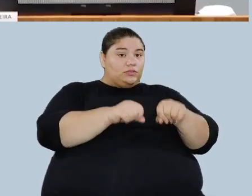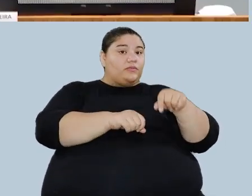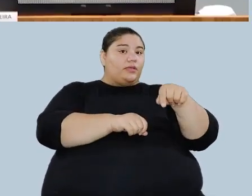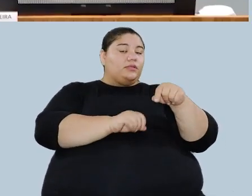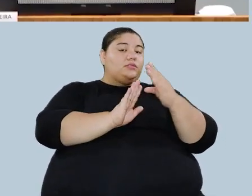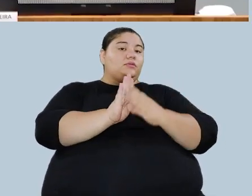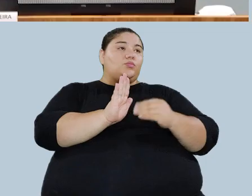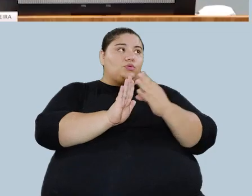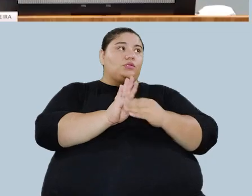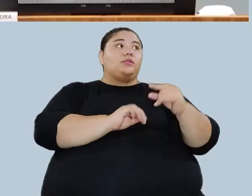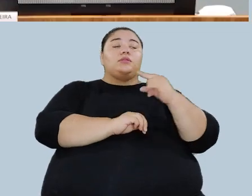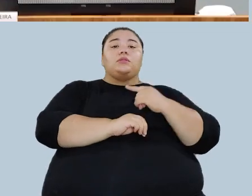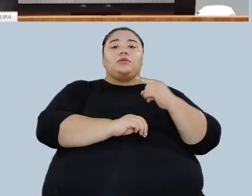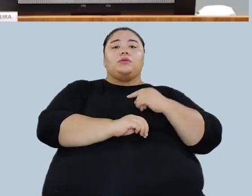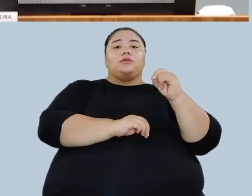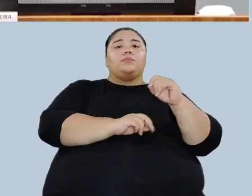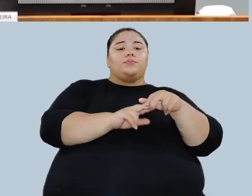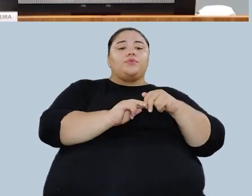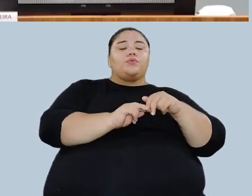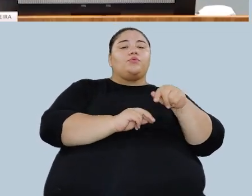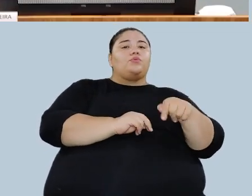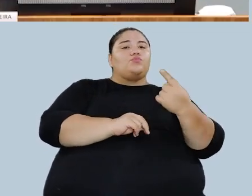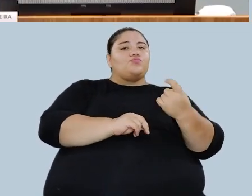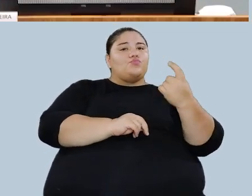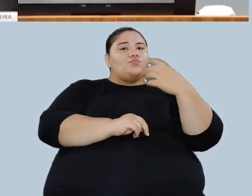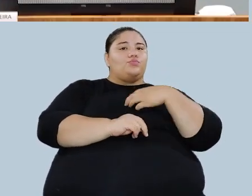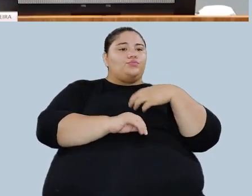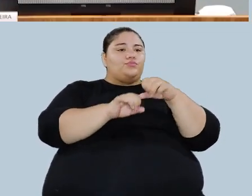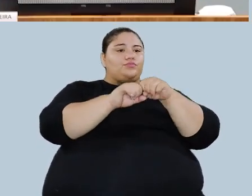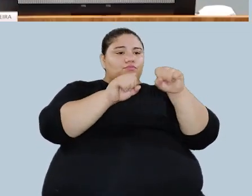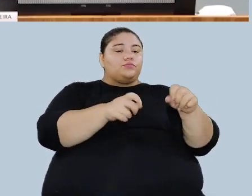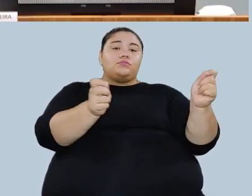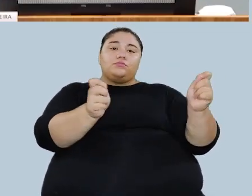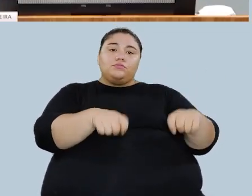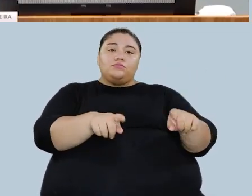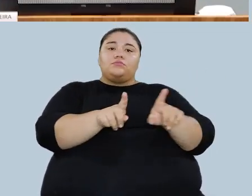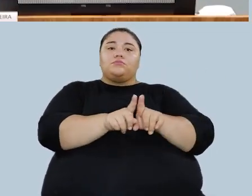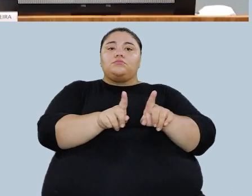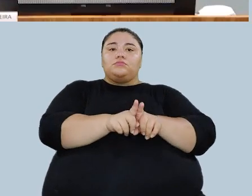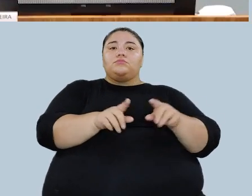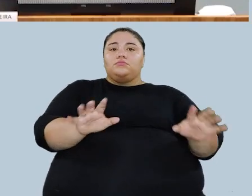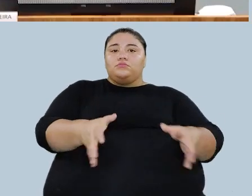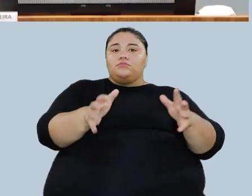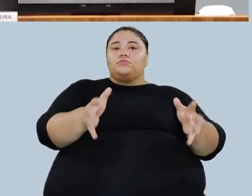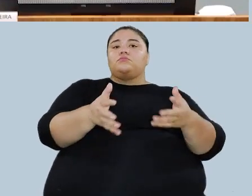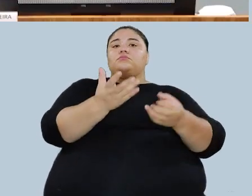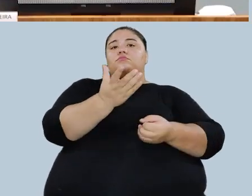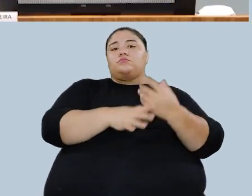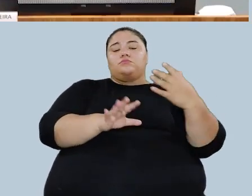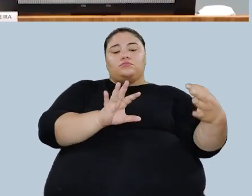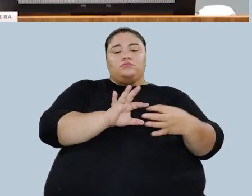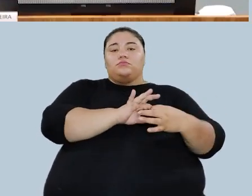exatamente esse modelo, né? Ter aí, por meio de um algoritmo, a capacidade de promover